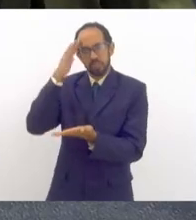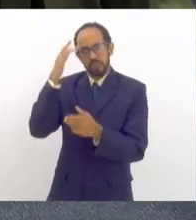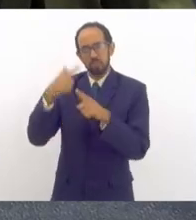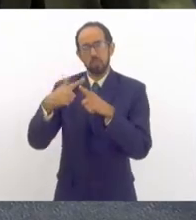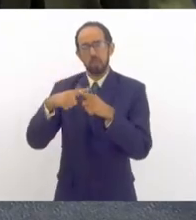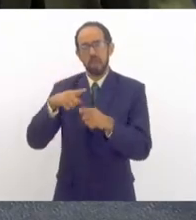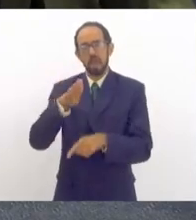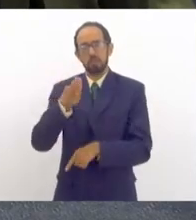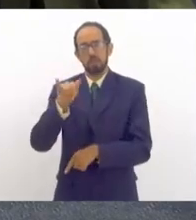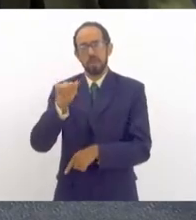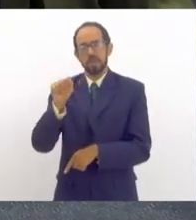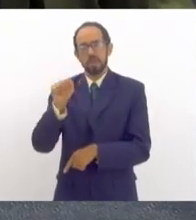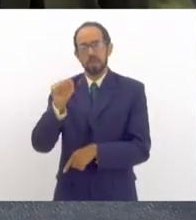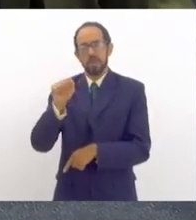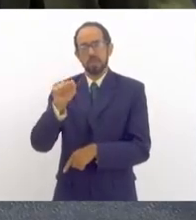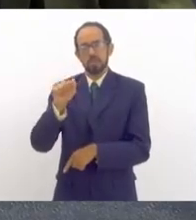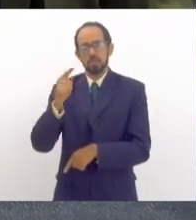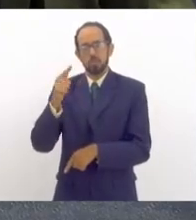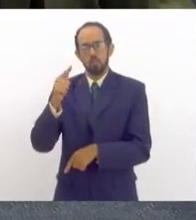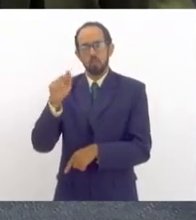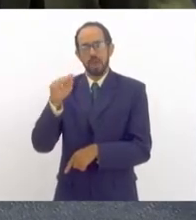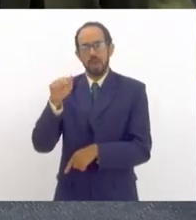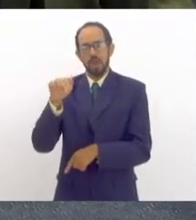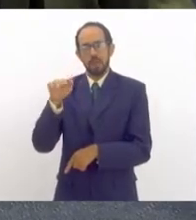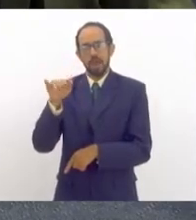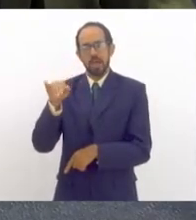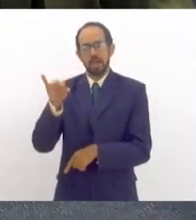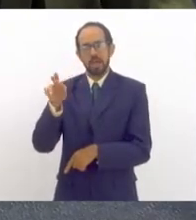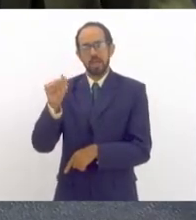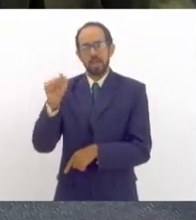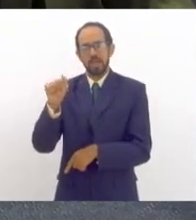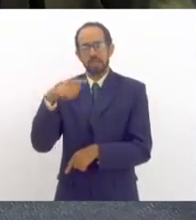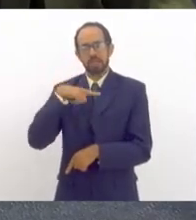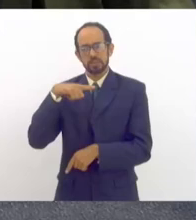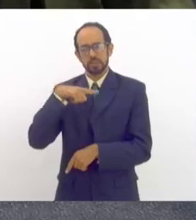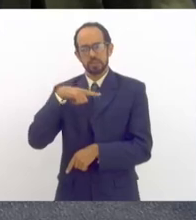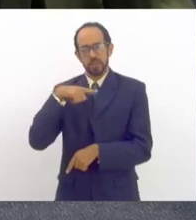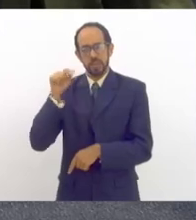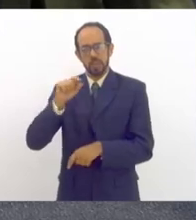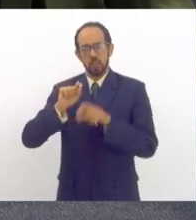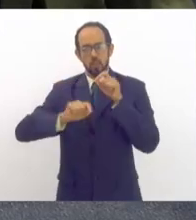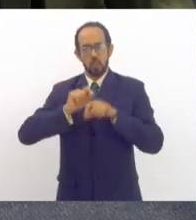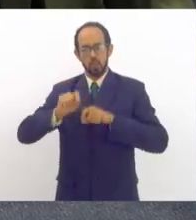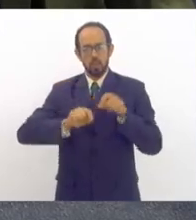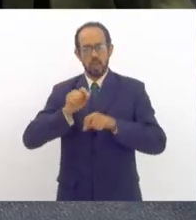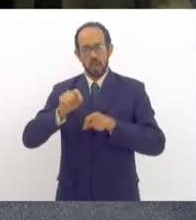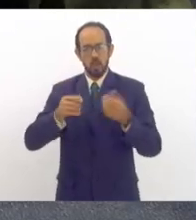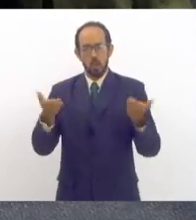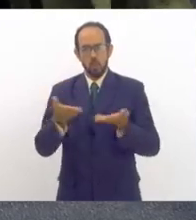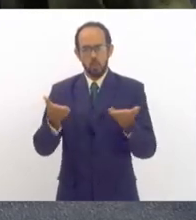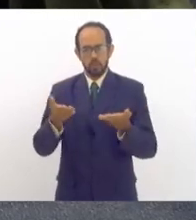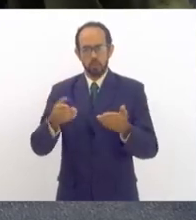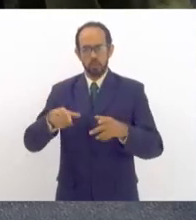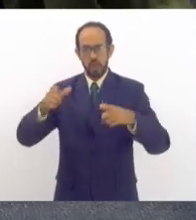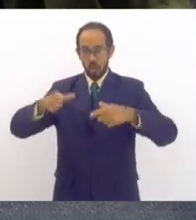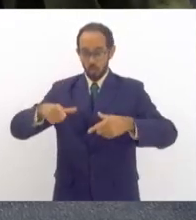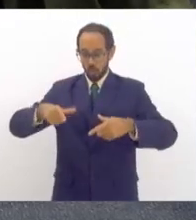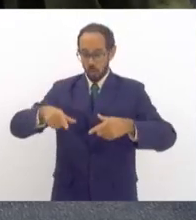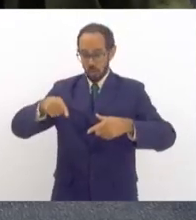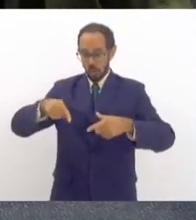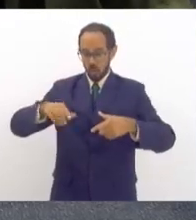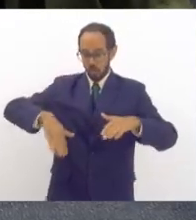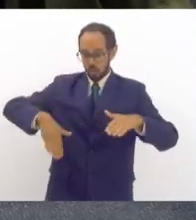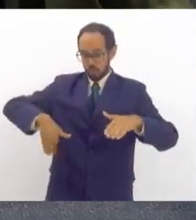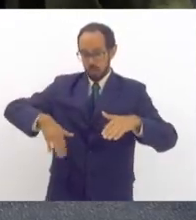tem um ativo Estado do Rio de Janeiro tem um ativo agora porque hoje a Baía de Guanabara é um local que